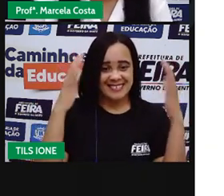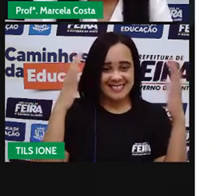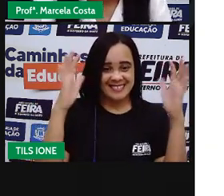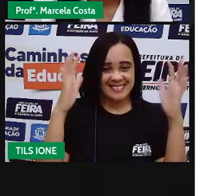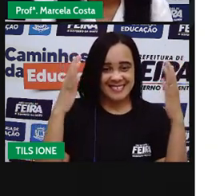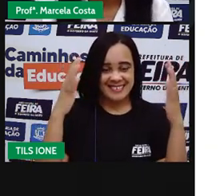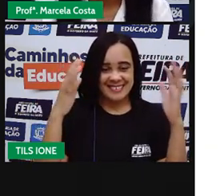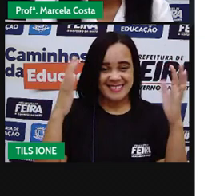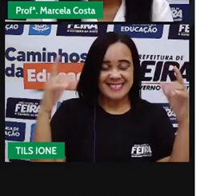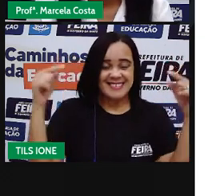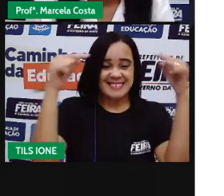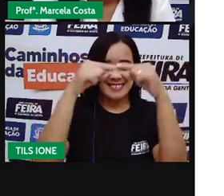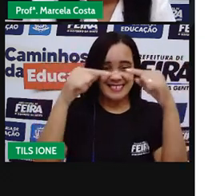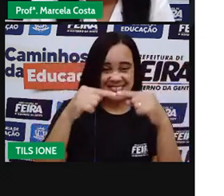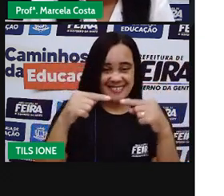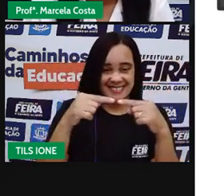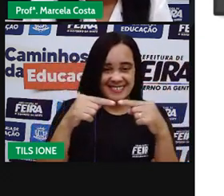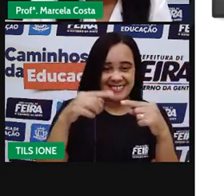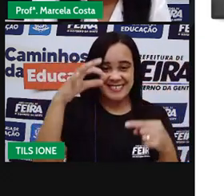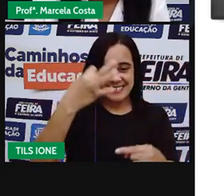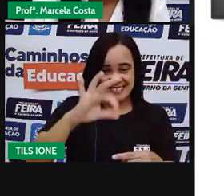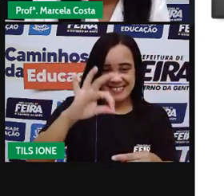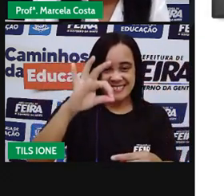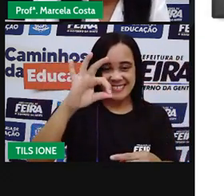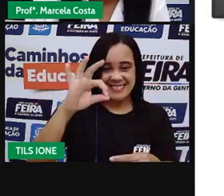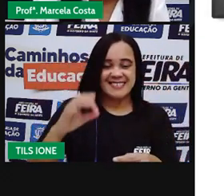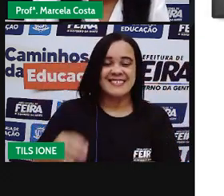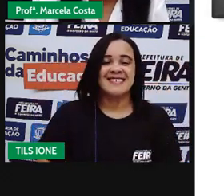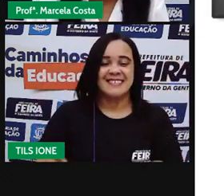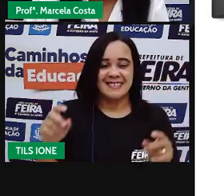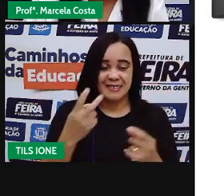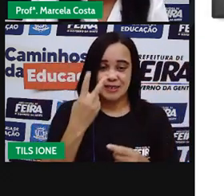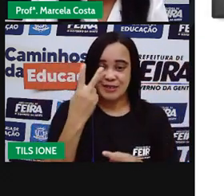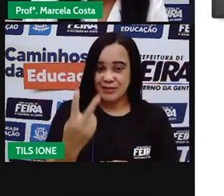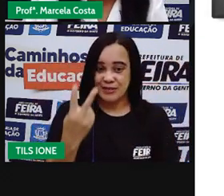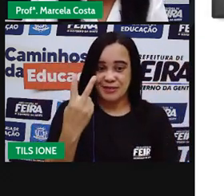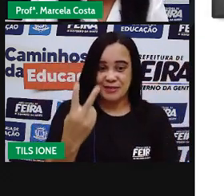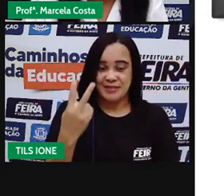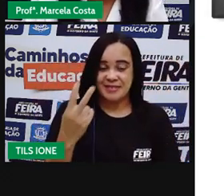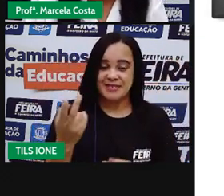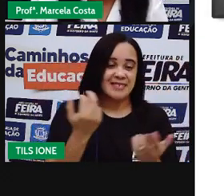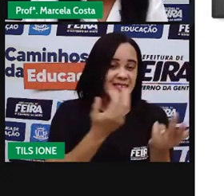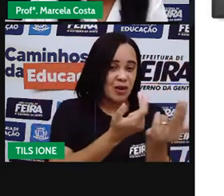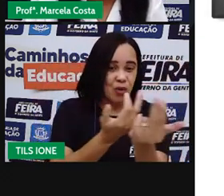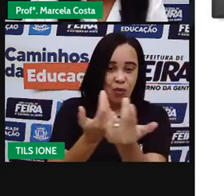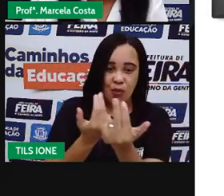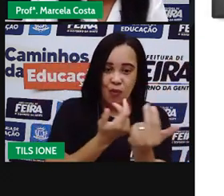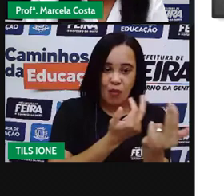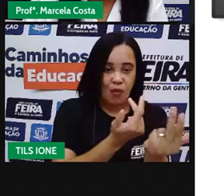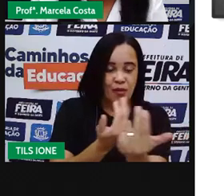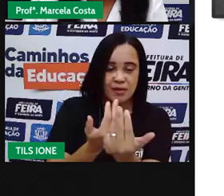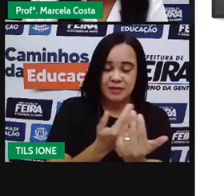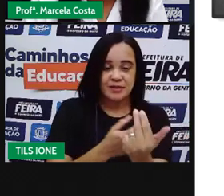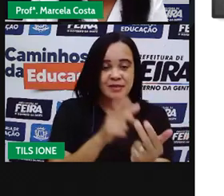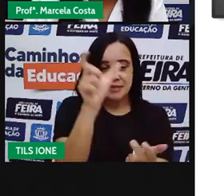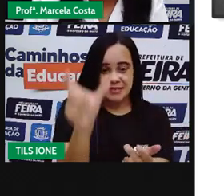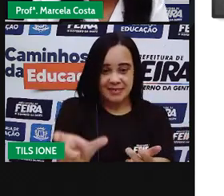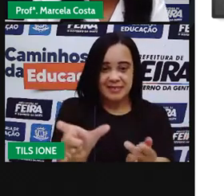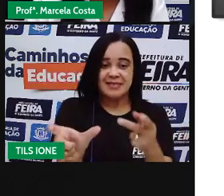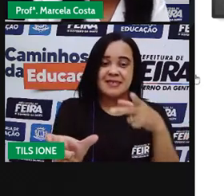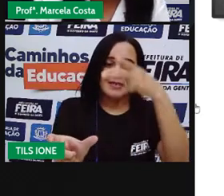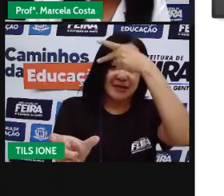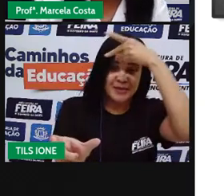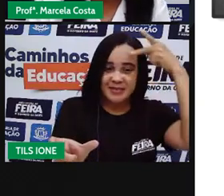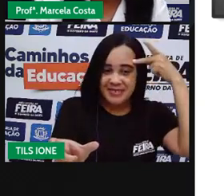Encontramos dois pares. Vejam que esses pares são de mostra ali uma pessoa com uma